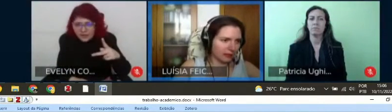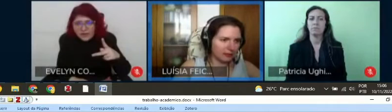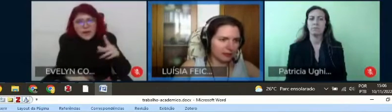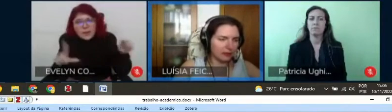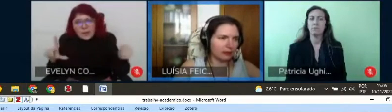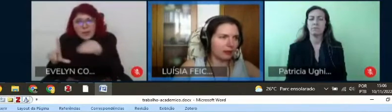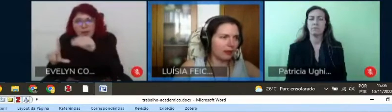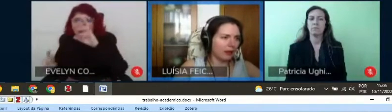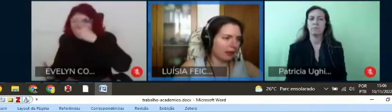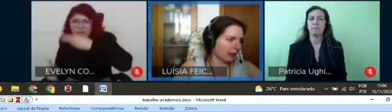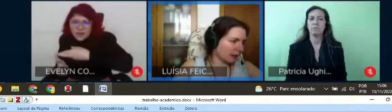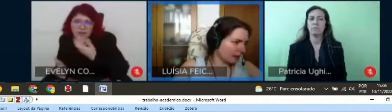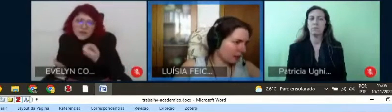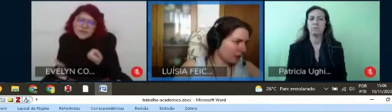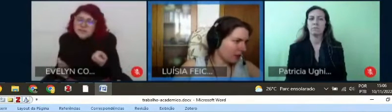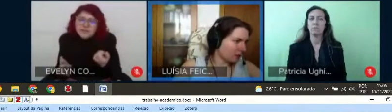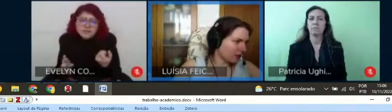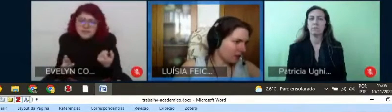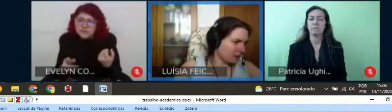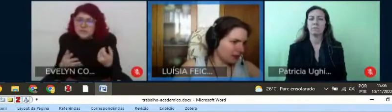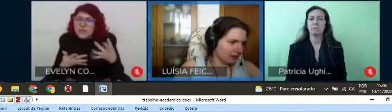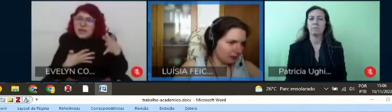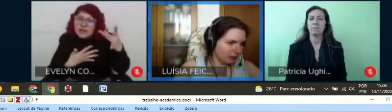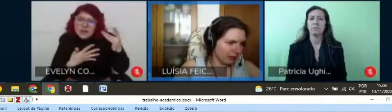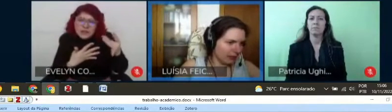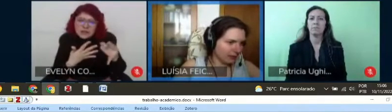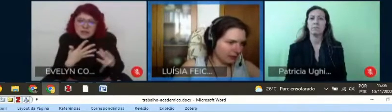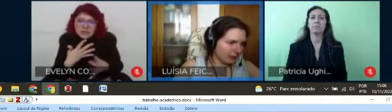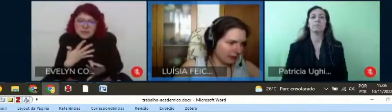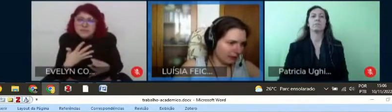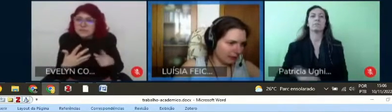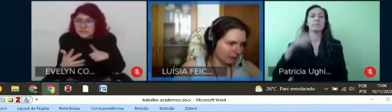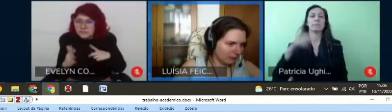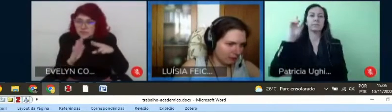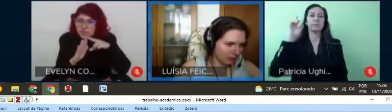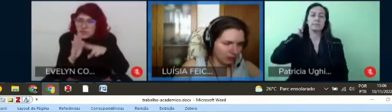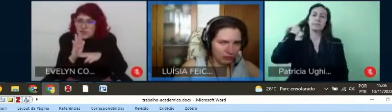os detalhes que tem uma norma específica, que é a